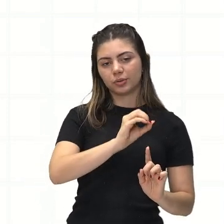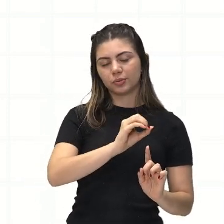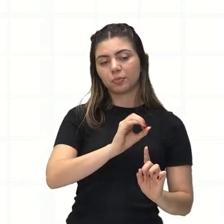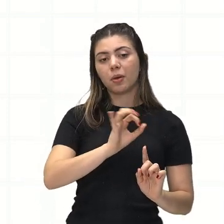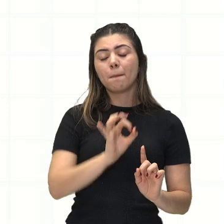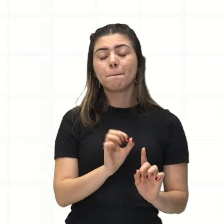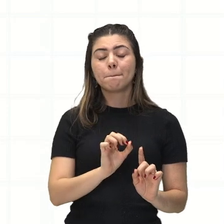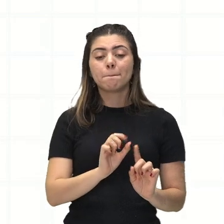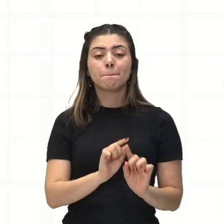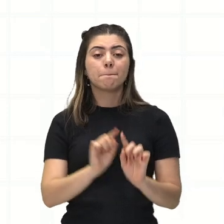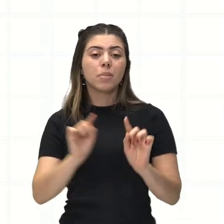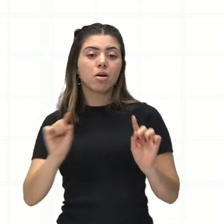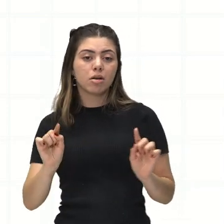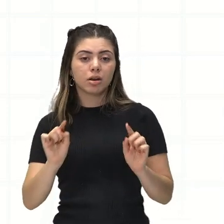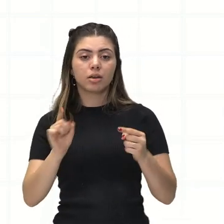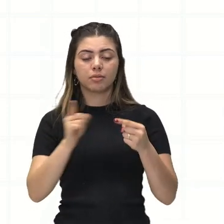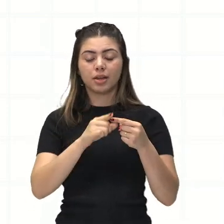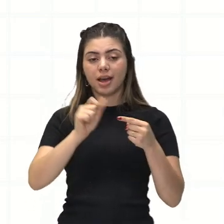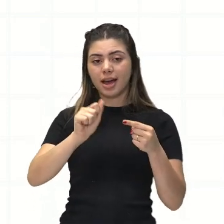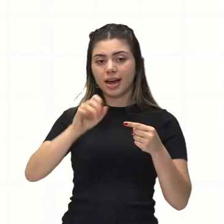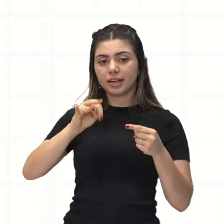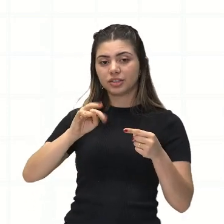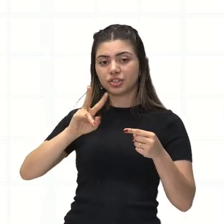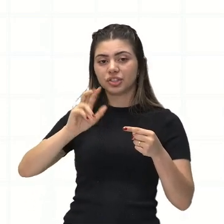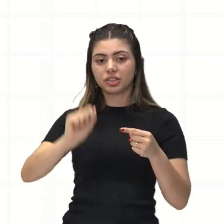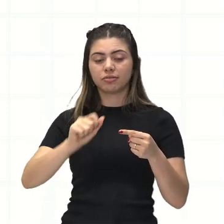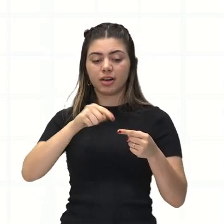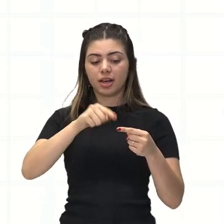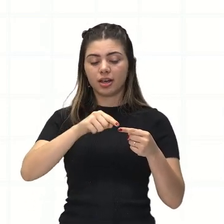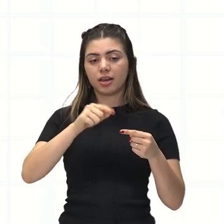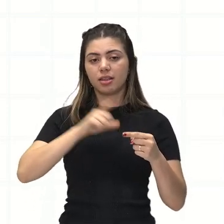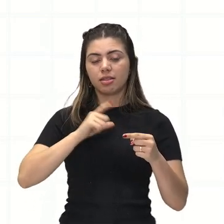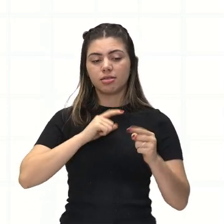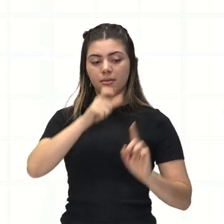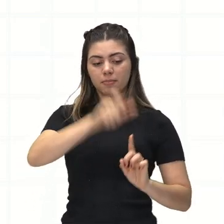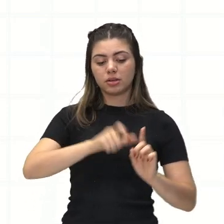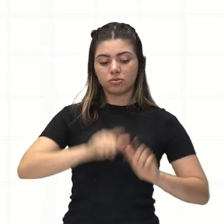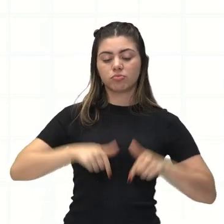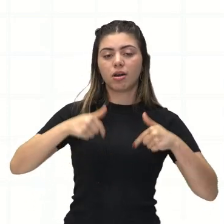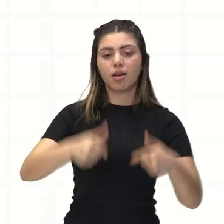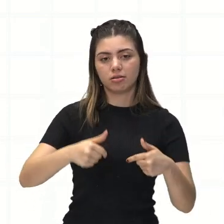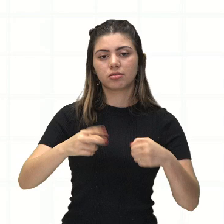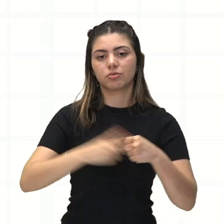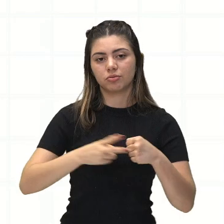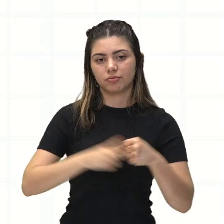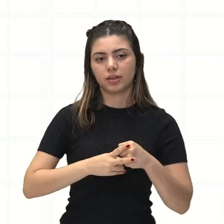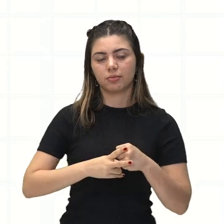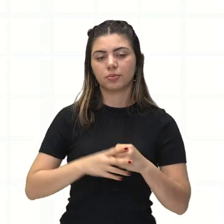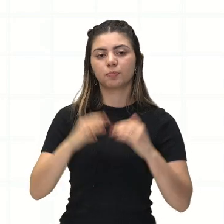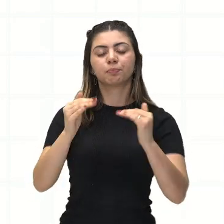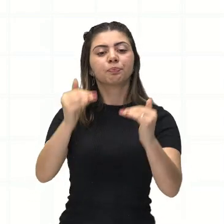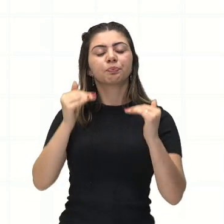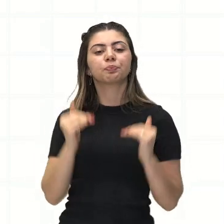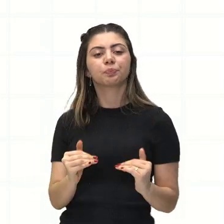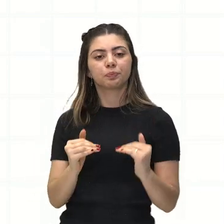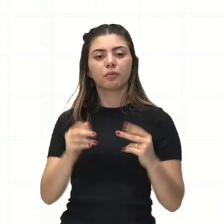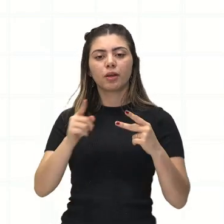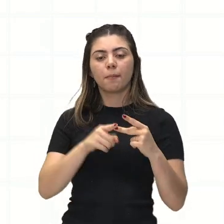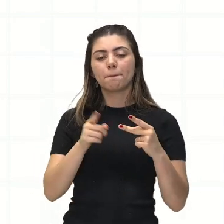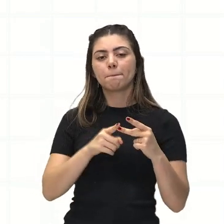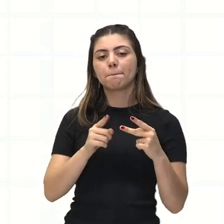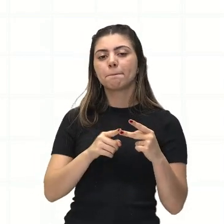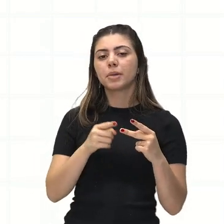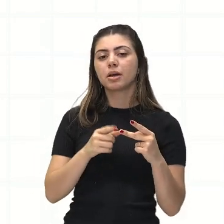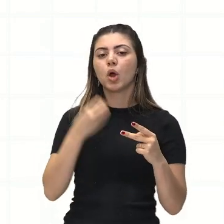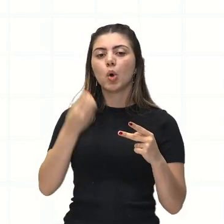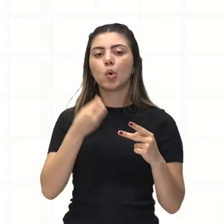Só que na voz ativa, o meu sujeito praticou essa ação verbal. Agora, aqui na voz passiva,